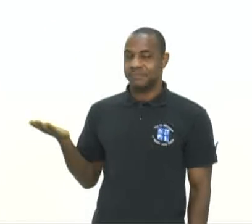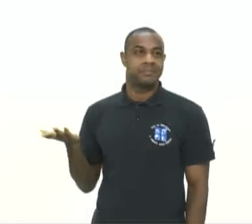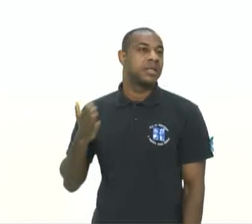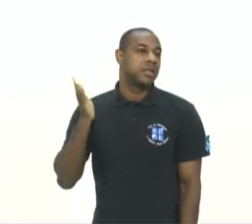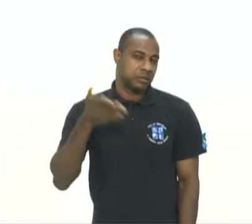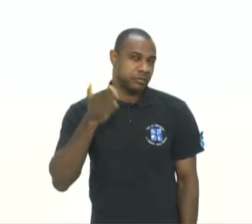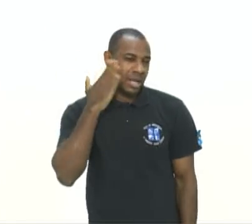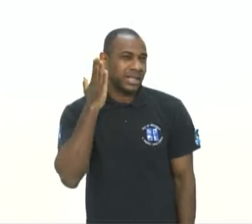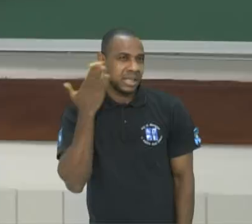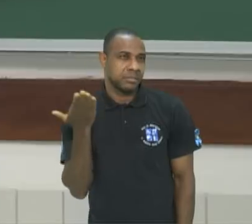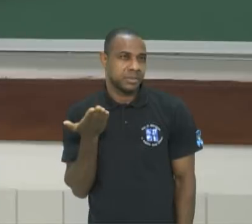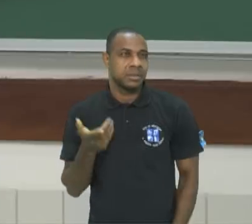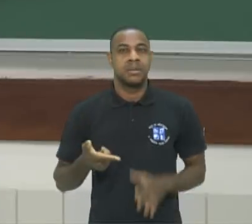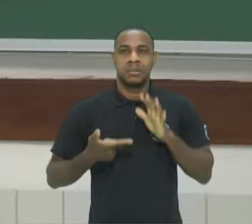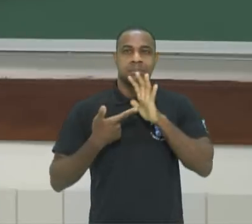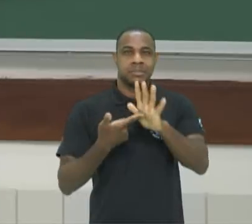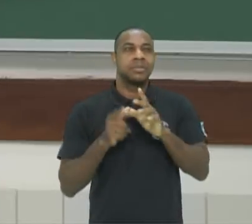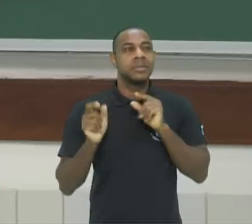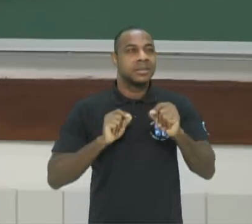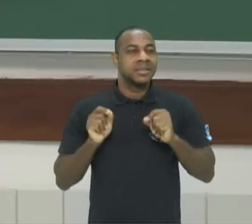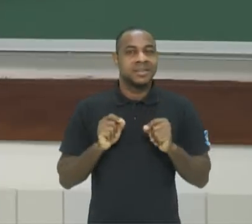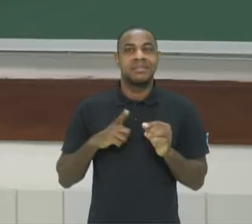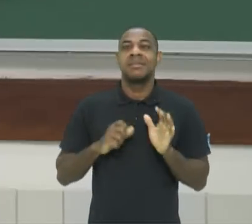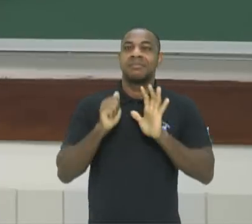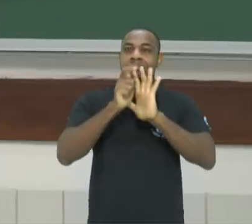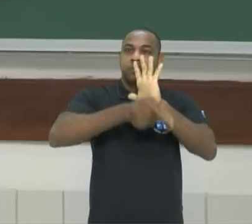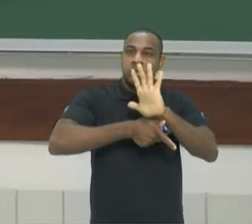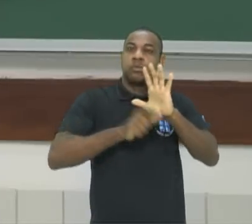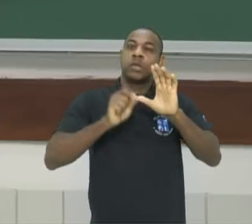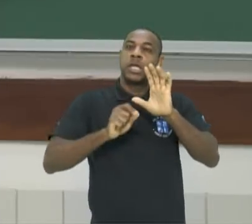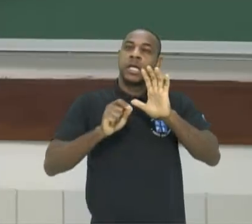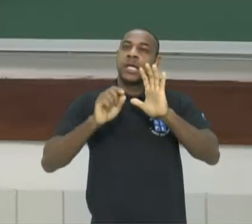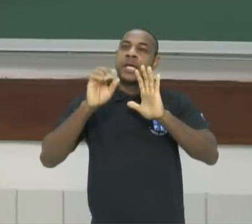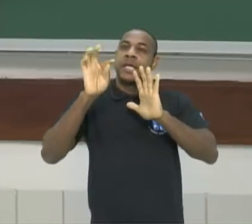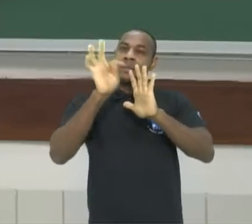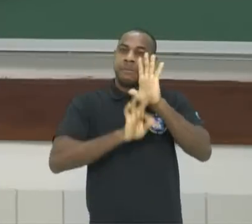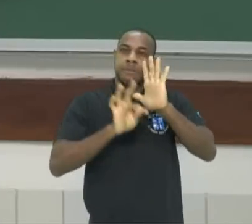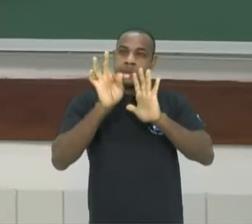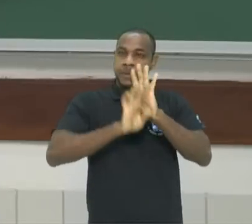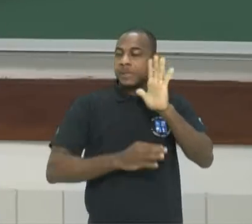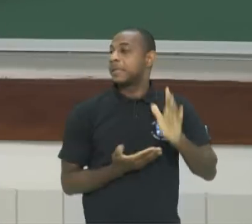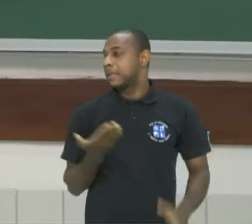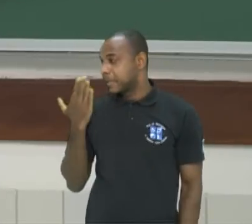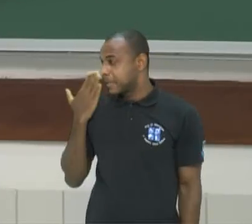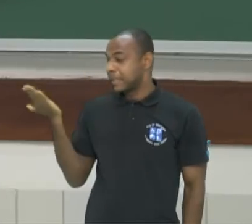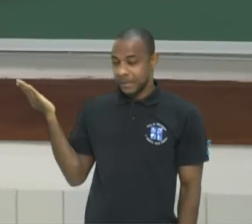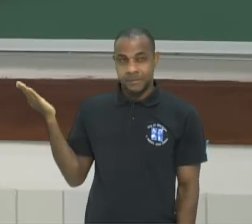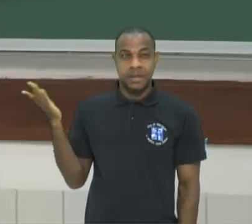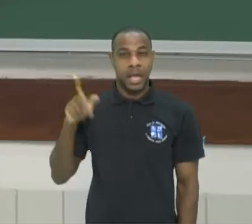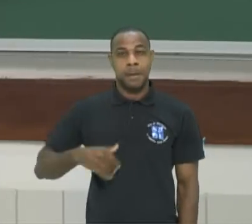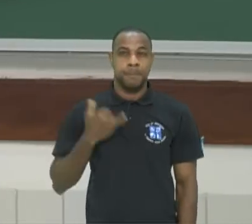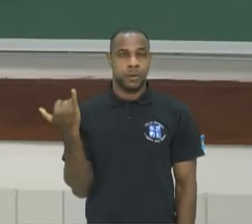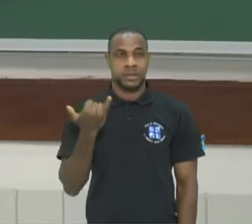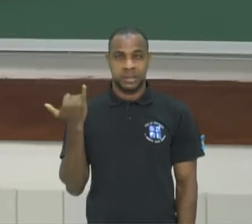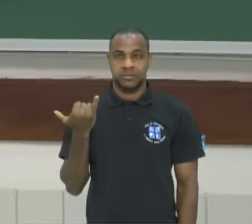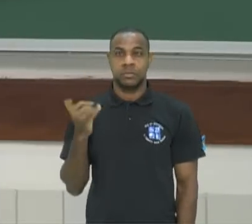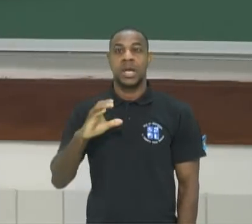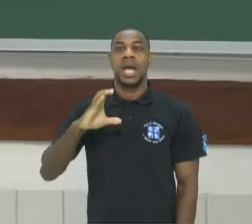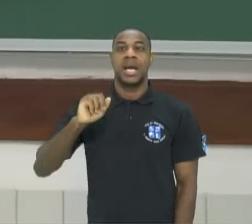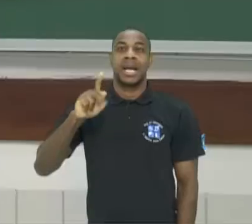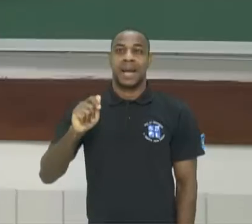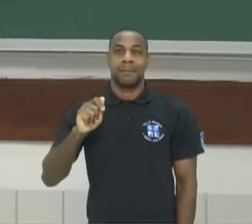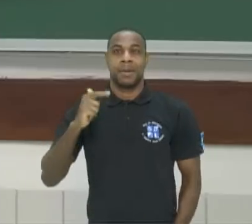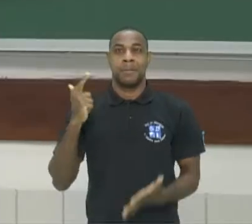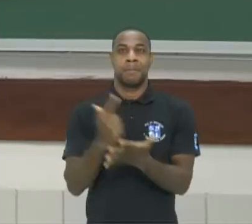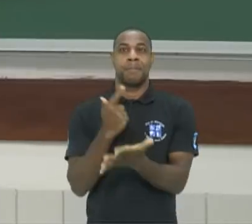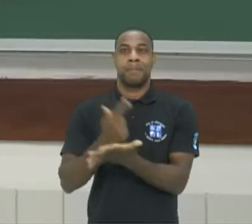sei, estou trabalhando com mais um gênero textual, ok? Então, é muito importante a primeira capa, porque ela